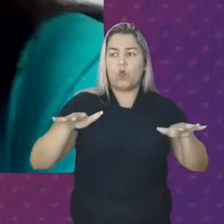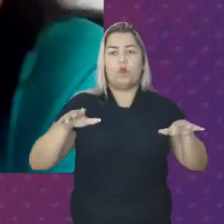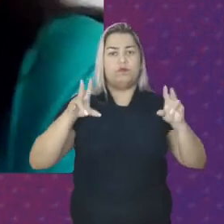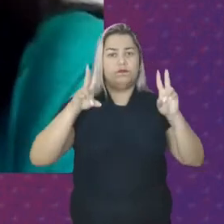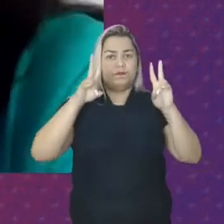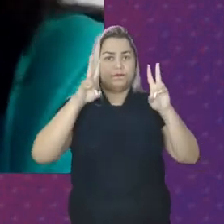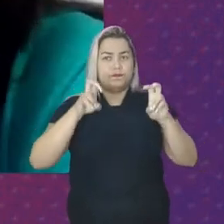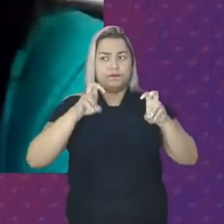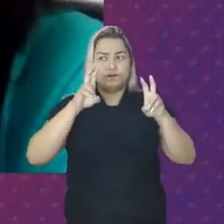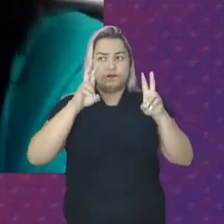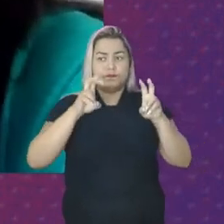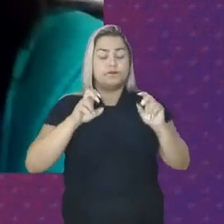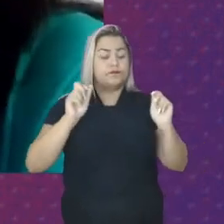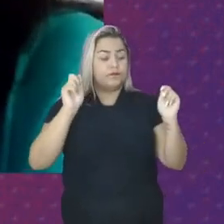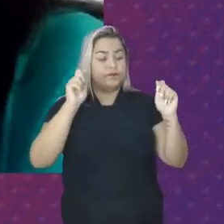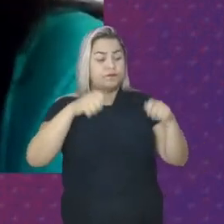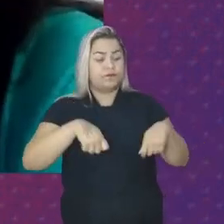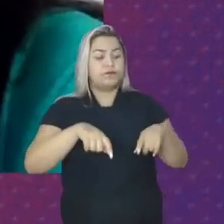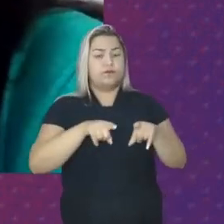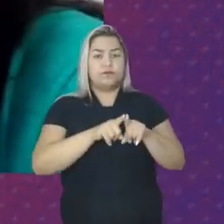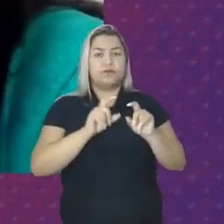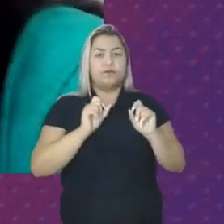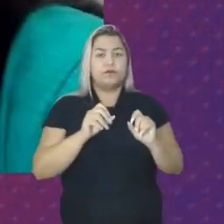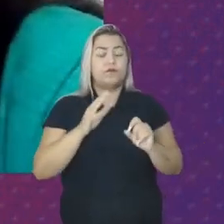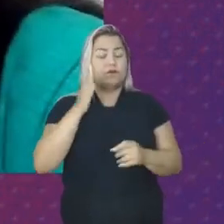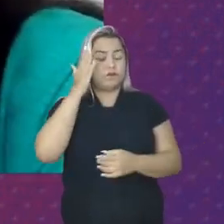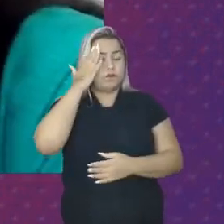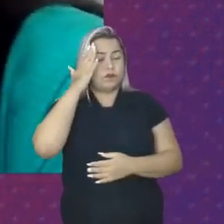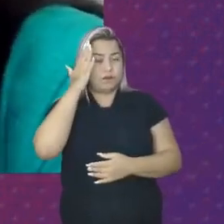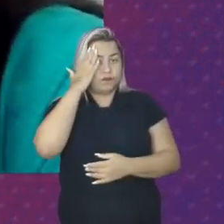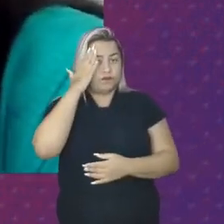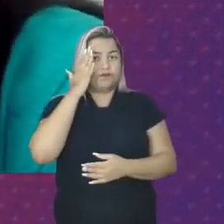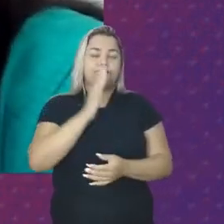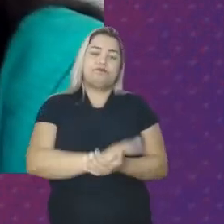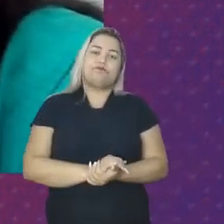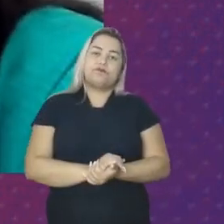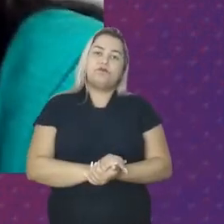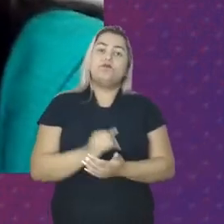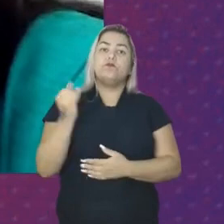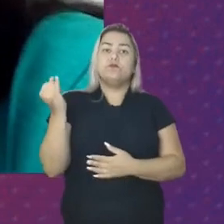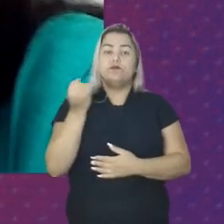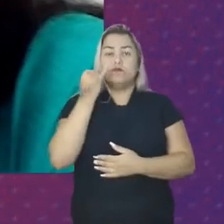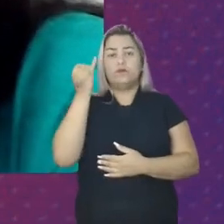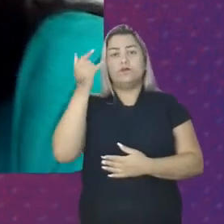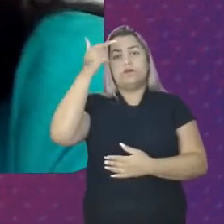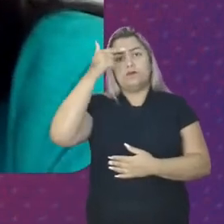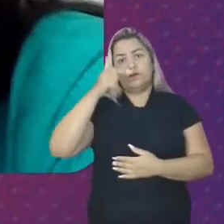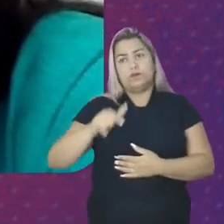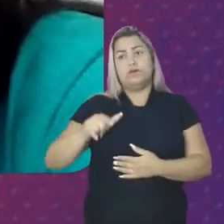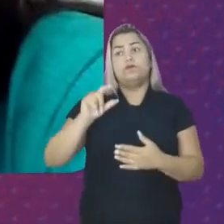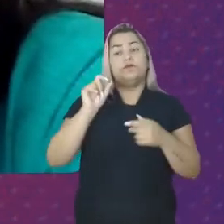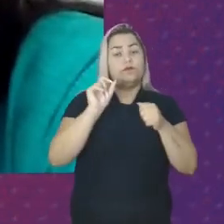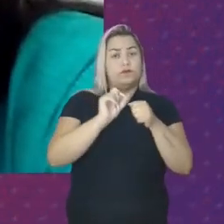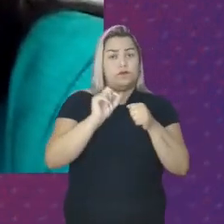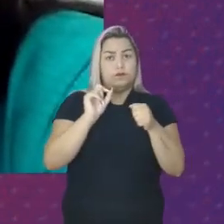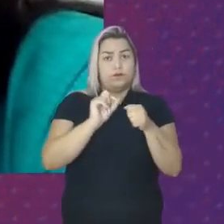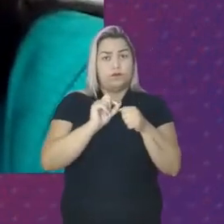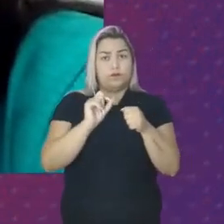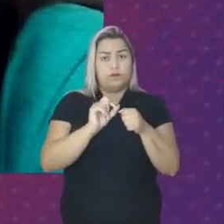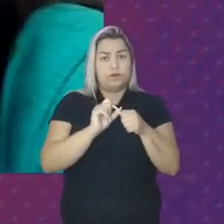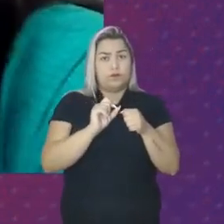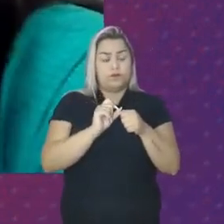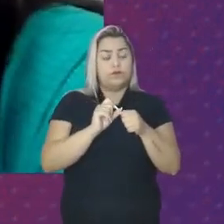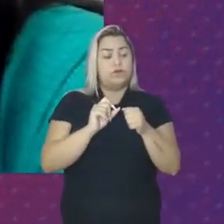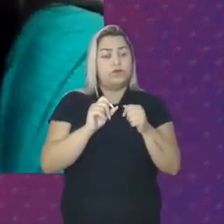sobre serviços, ela sempre tem que estar bem atualizada, e ela, mais importante ainda, consegue fazer